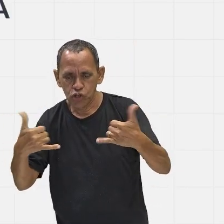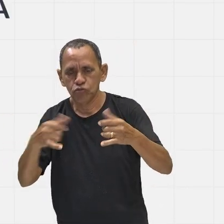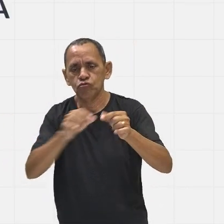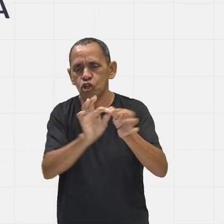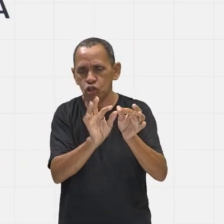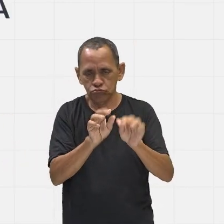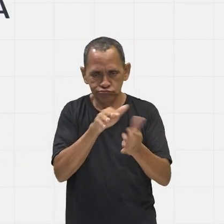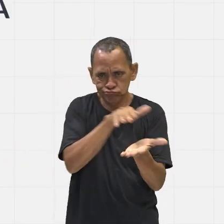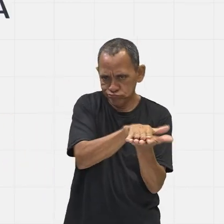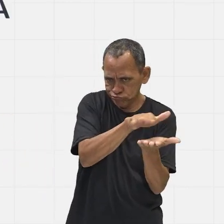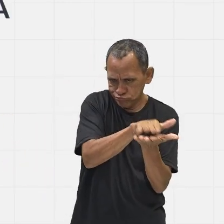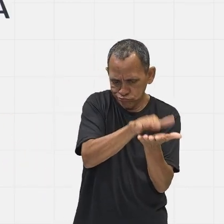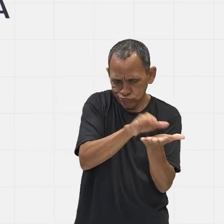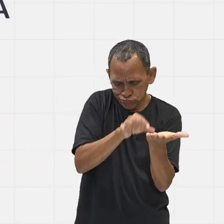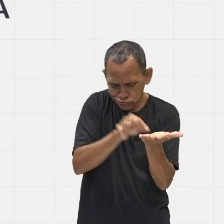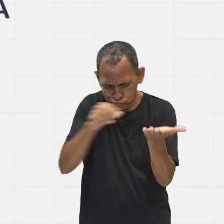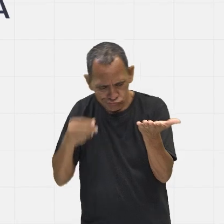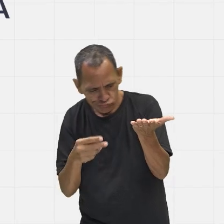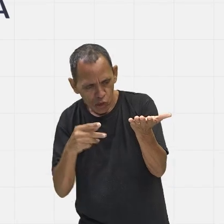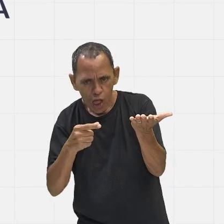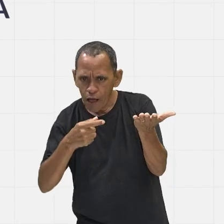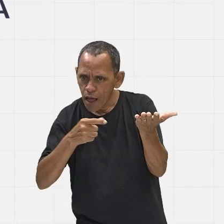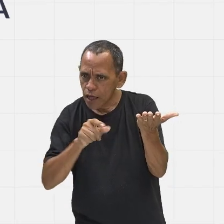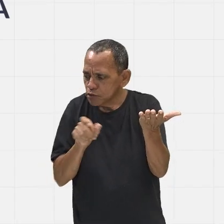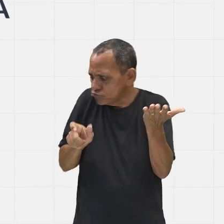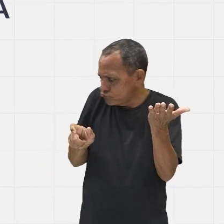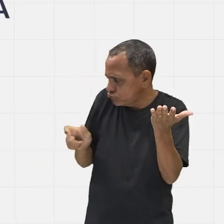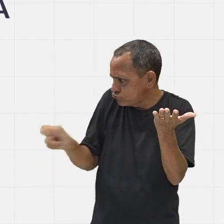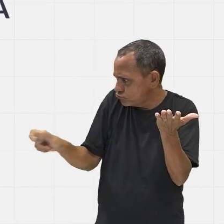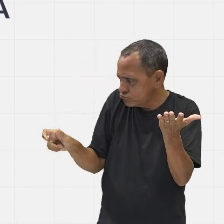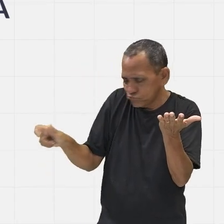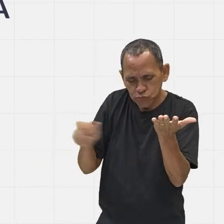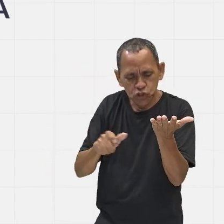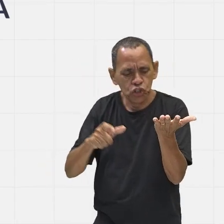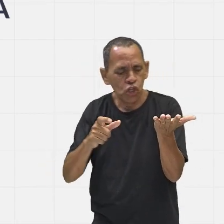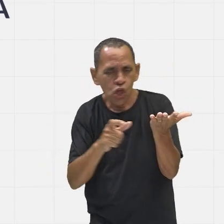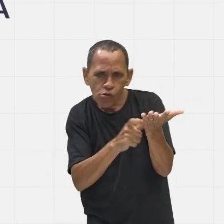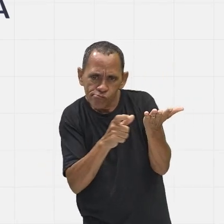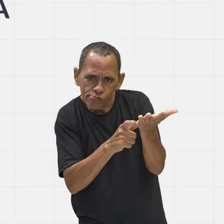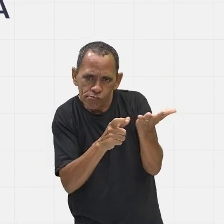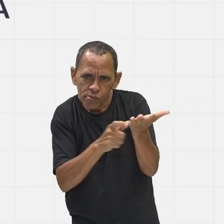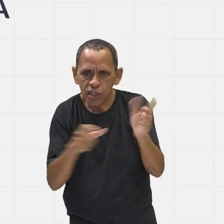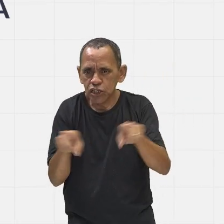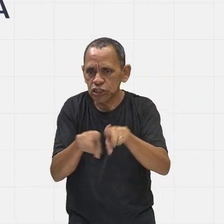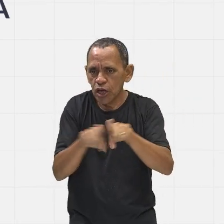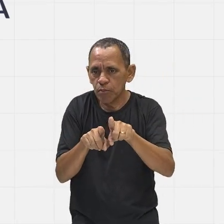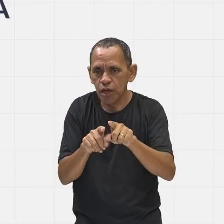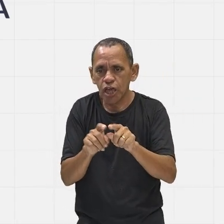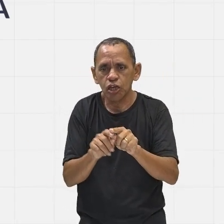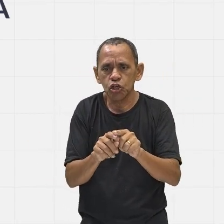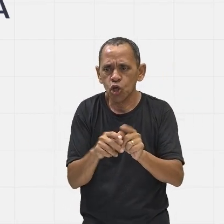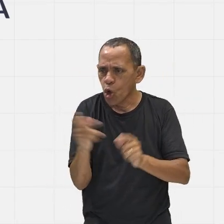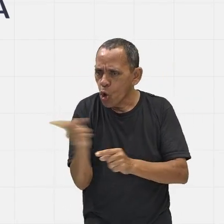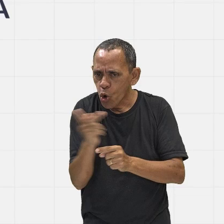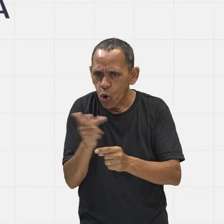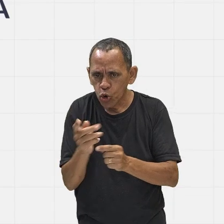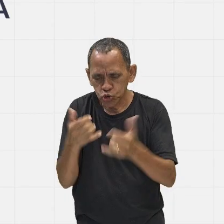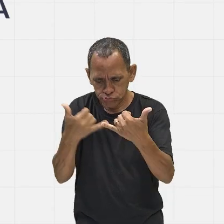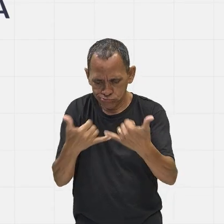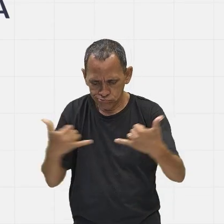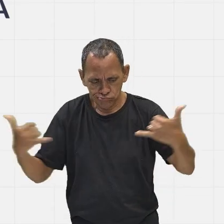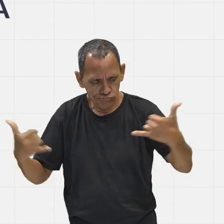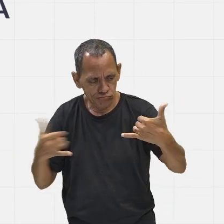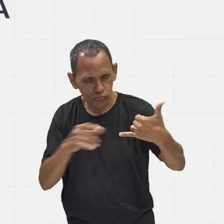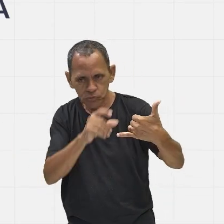está devidamente encaixado, né? Que é um cabo, em uma ponta ele tem um tipo de formato, na outra ponta ele é